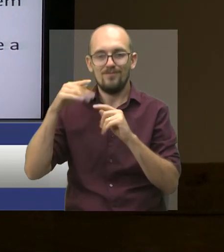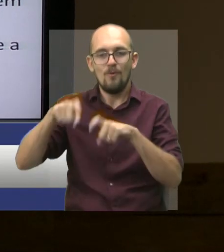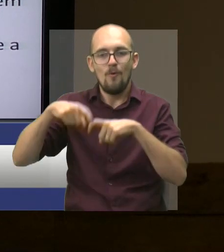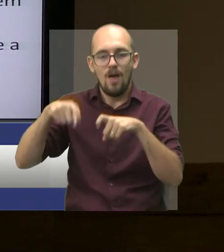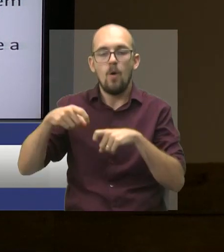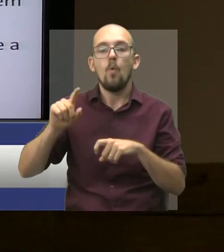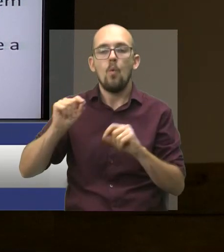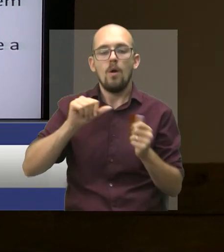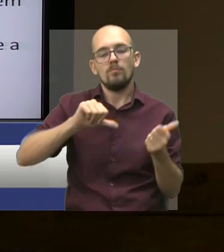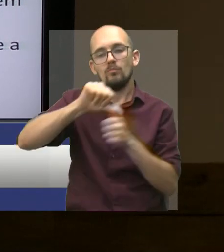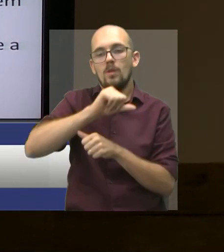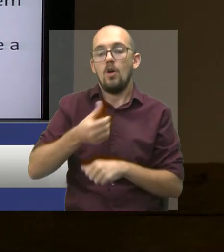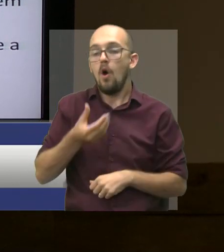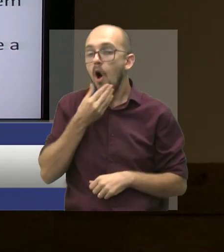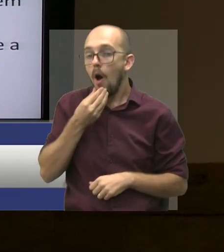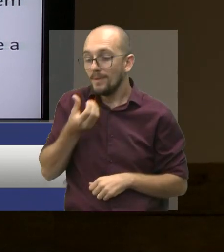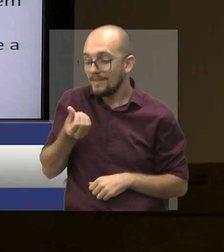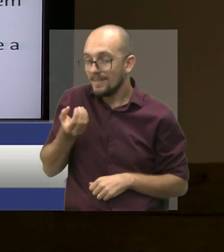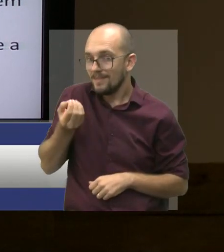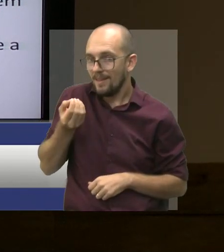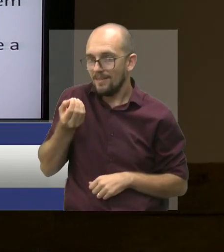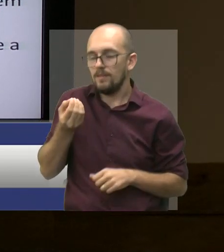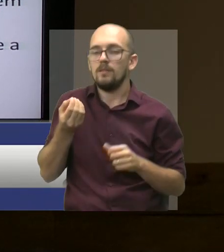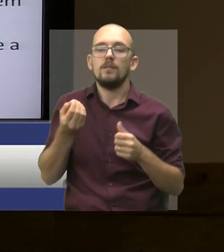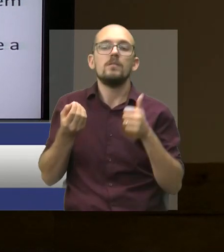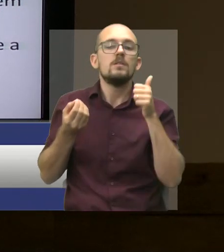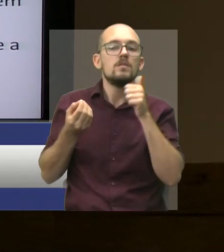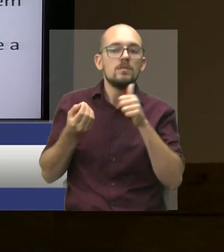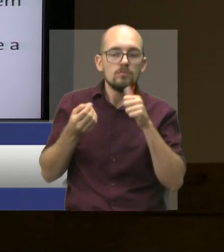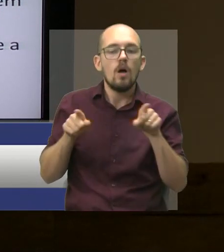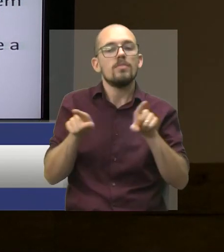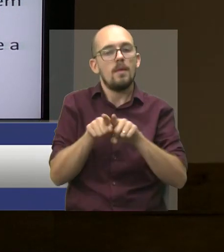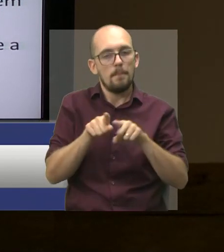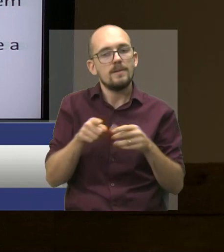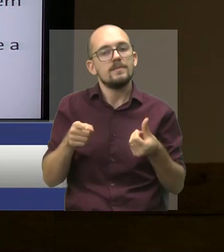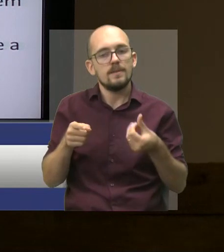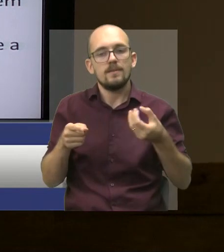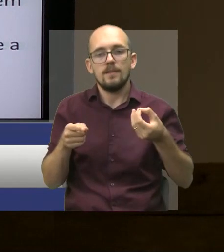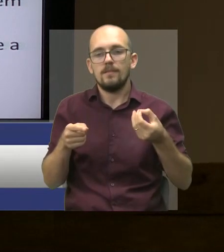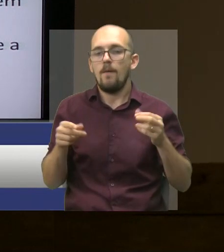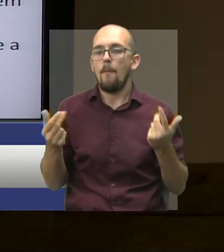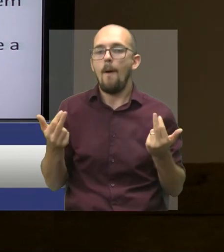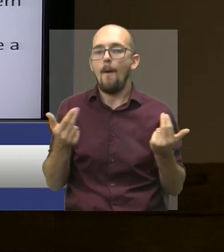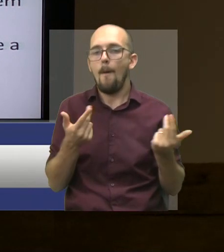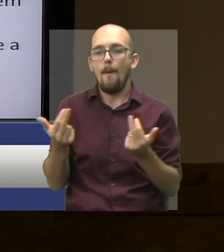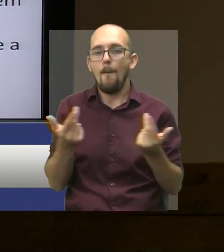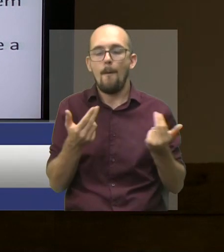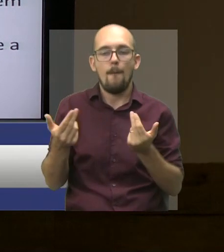60 anos o homem e para a mulher também 60 anos de idade.